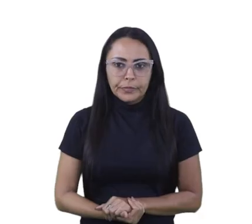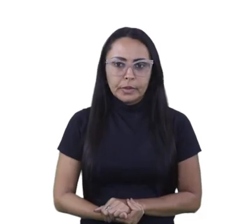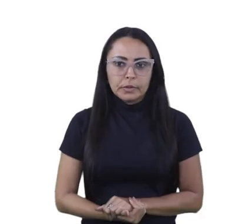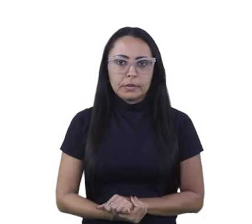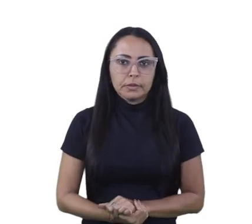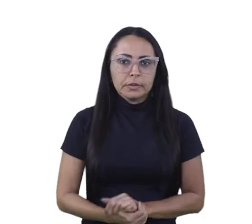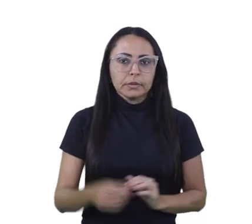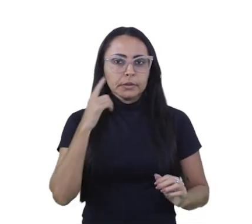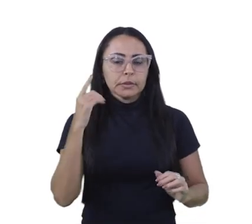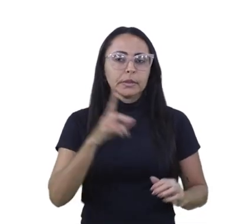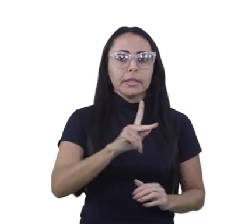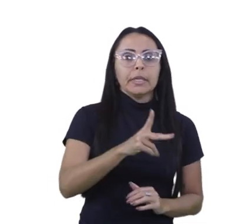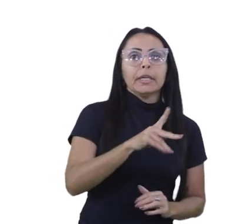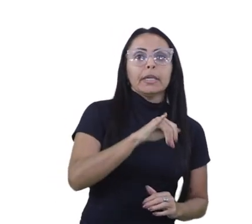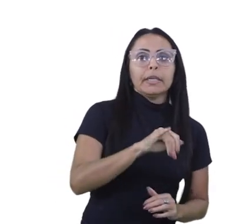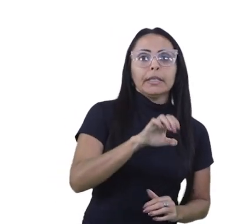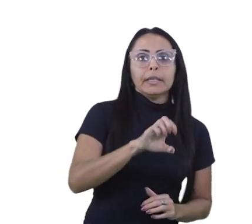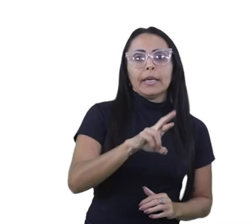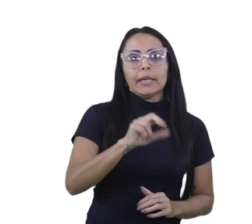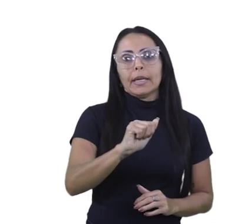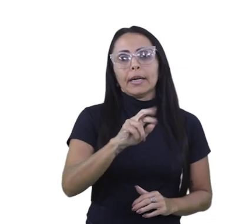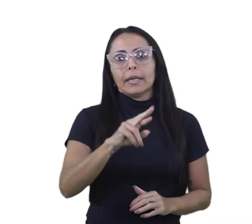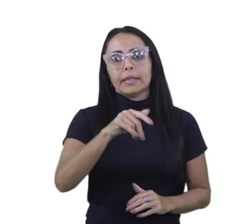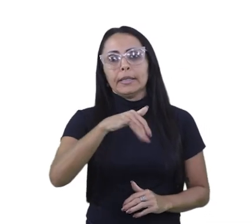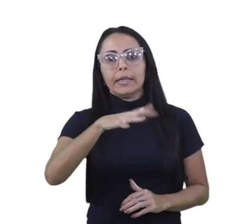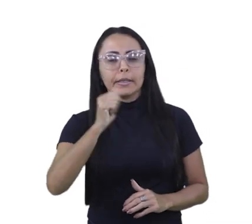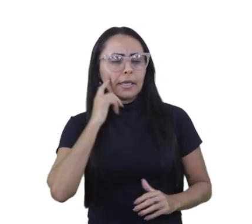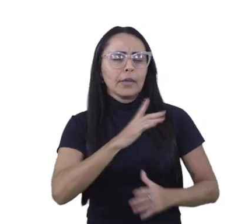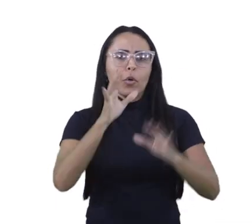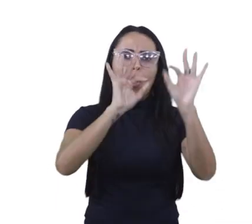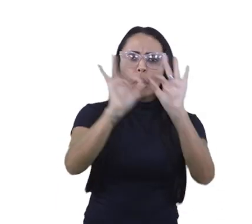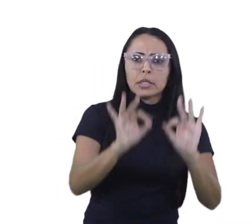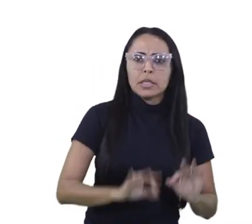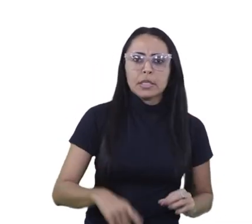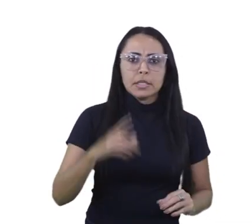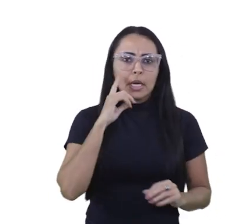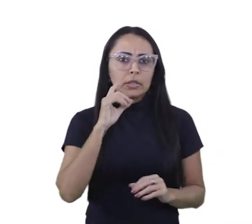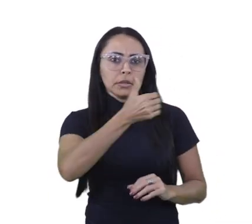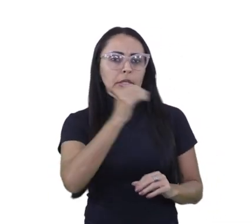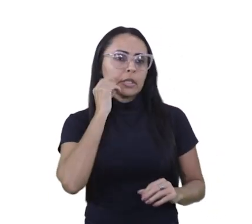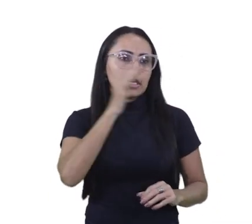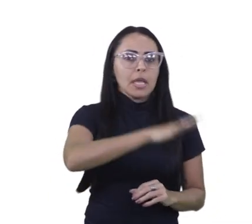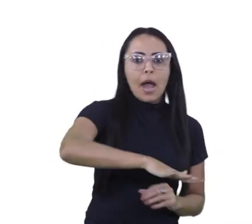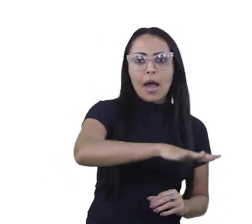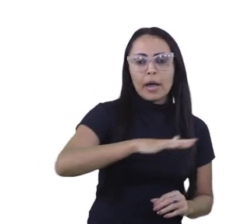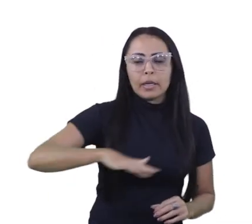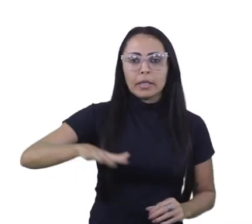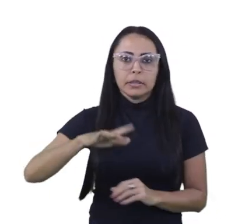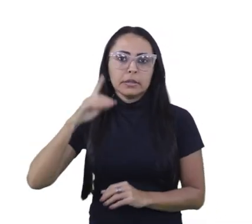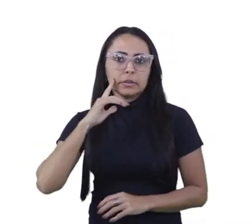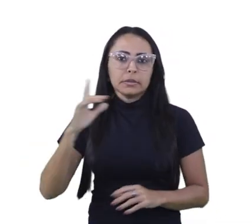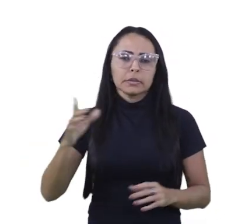chamada hierarquia. O conhecimento, como já falei, ele foi organizado em 10 grandes áreas do conhecimento, que a